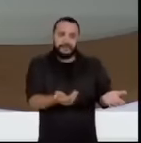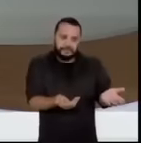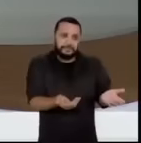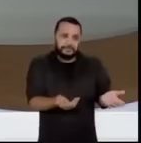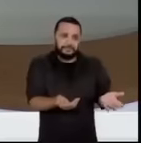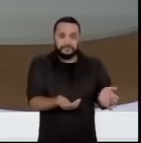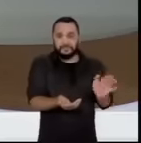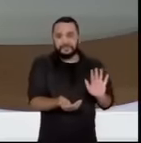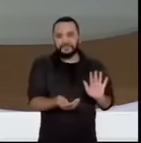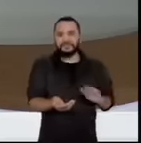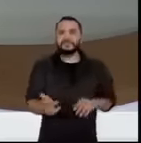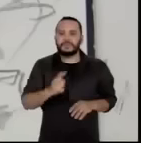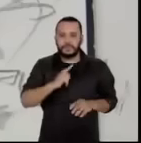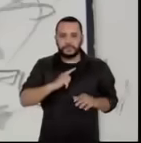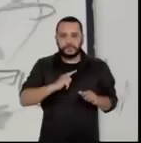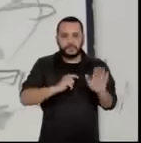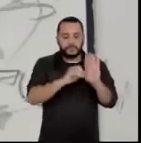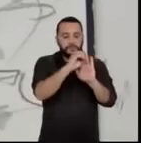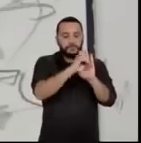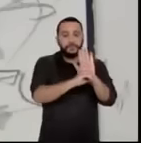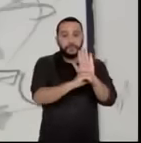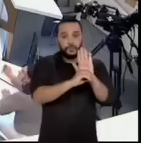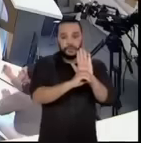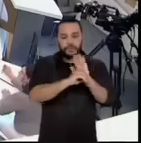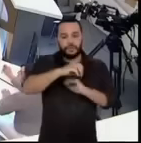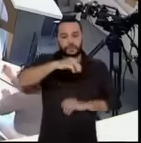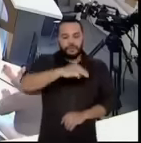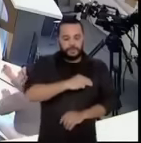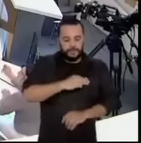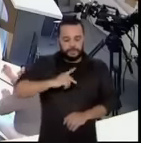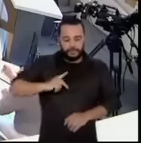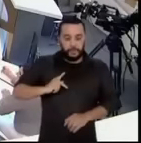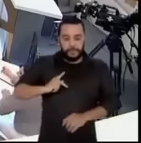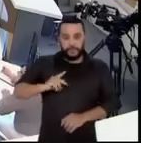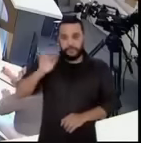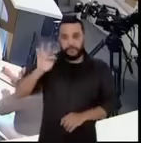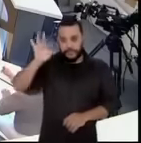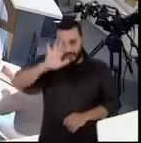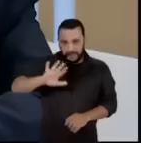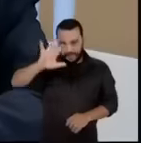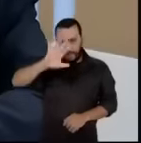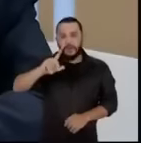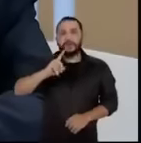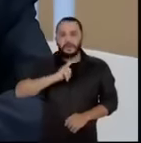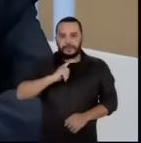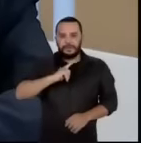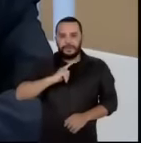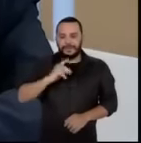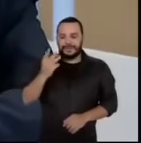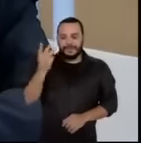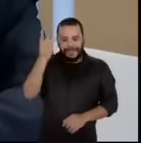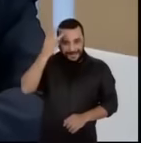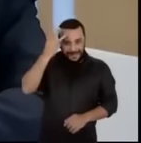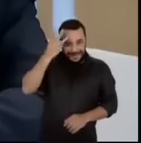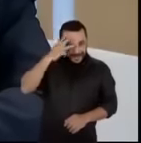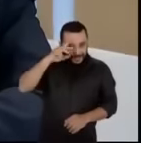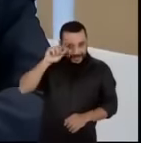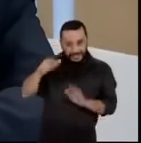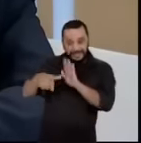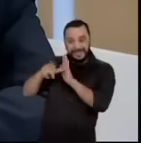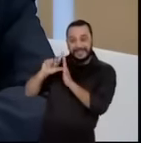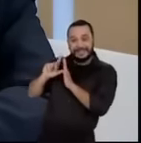forma. E tem um ofício do Ministério Público Federal ao IBAMA, 3 dias antes do Dia do Fogo, alertando para o Dia do